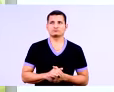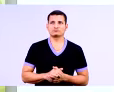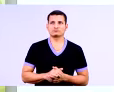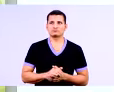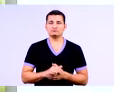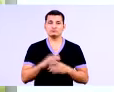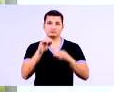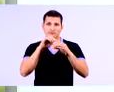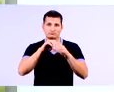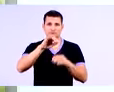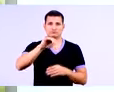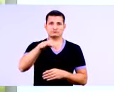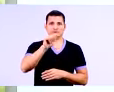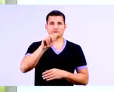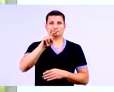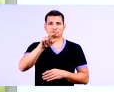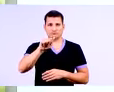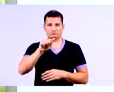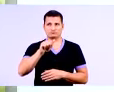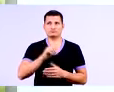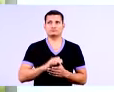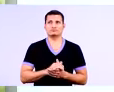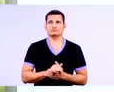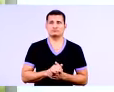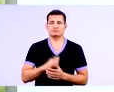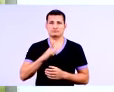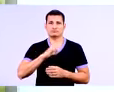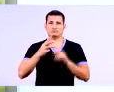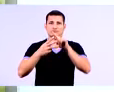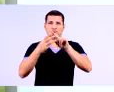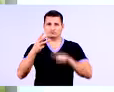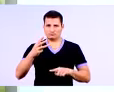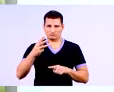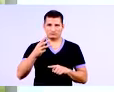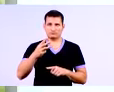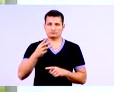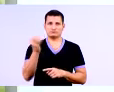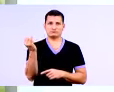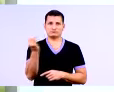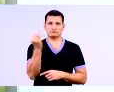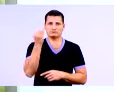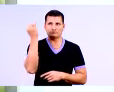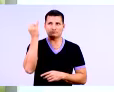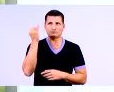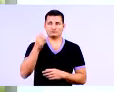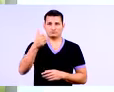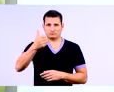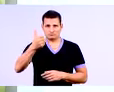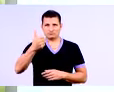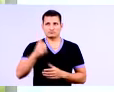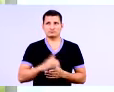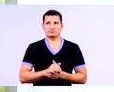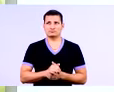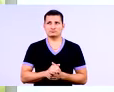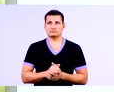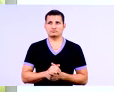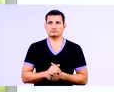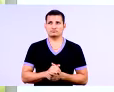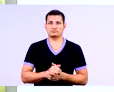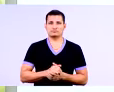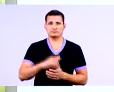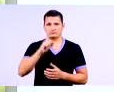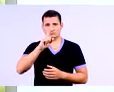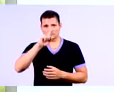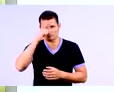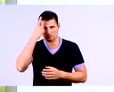Dentro do assunto JavaScript, nós vamos considerar 3 pontos de suma importância. O primeiro dele, que é